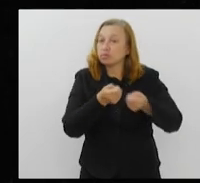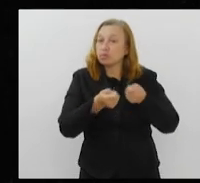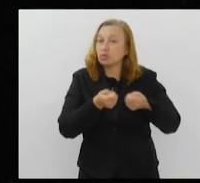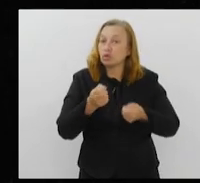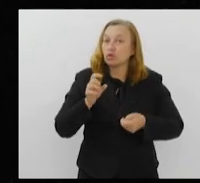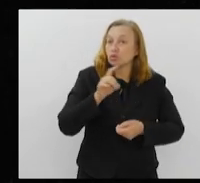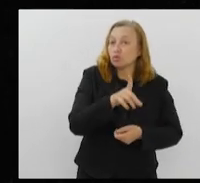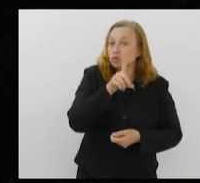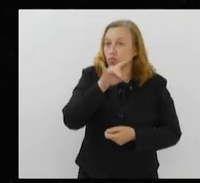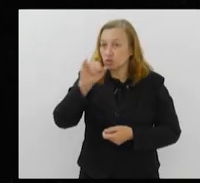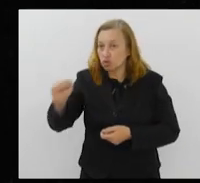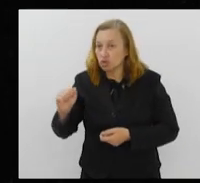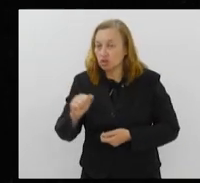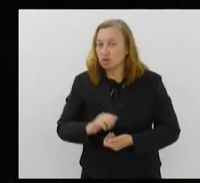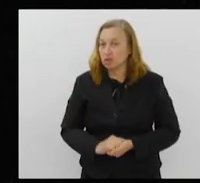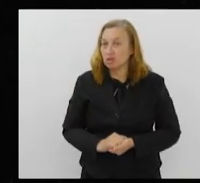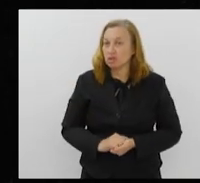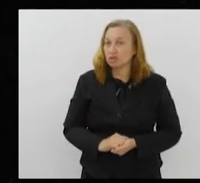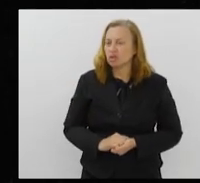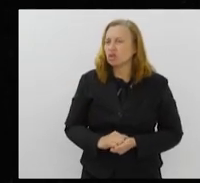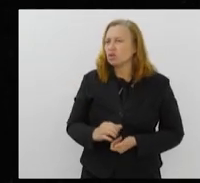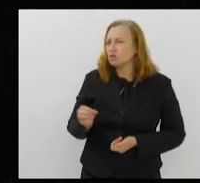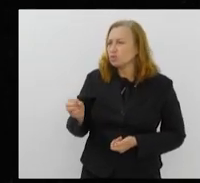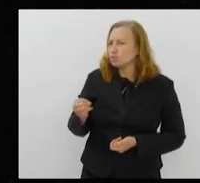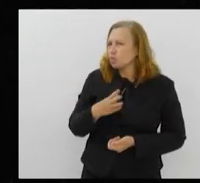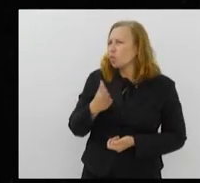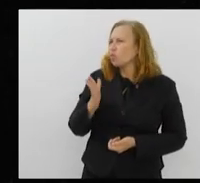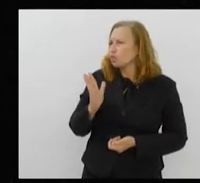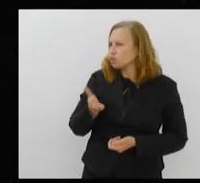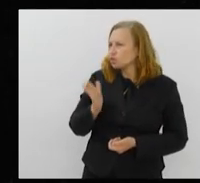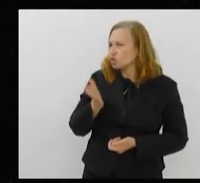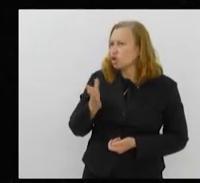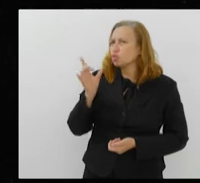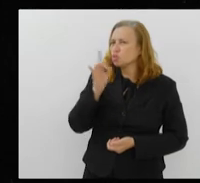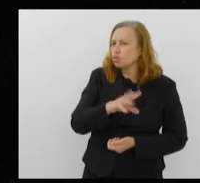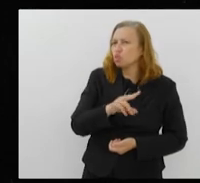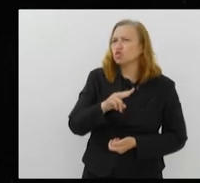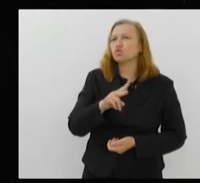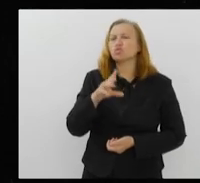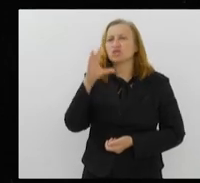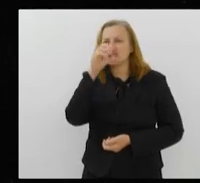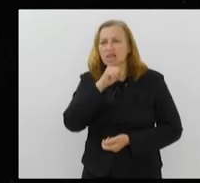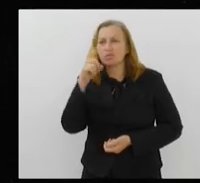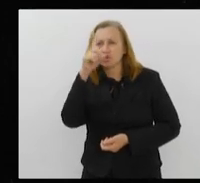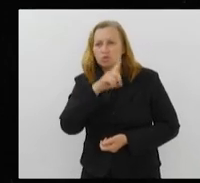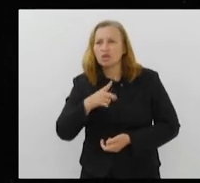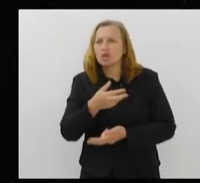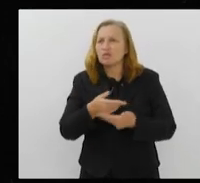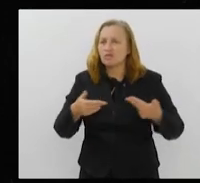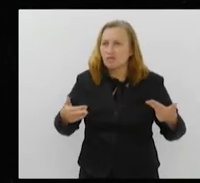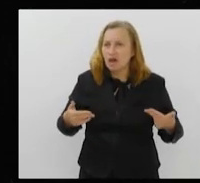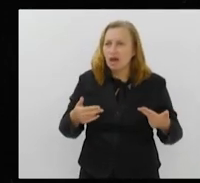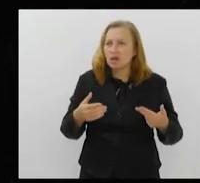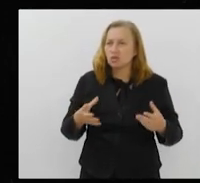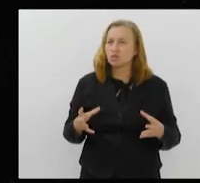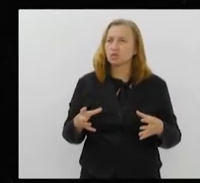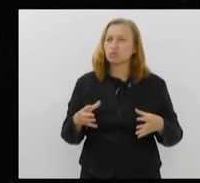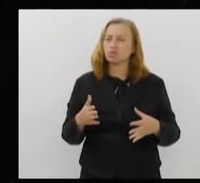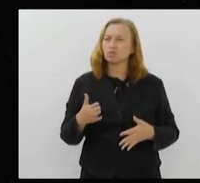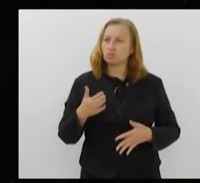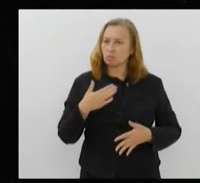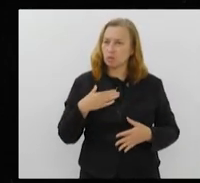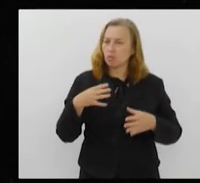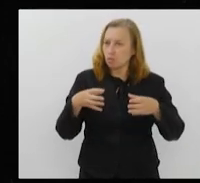últimos dias. Inclusive, recentemente, né, no último fim de semana, vários da minha equipe tiveram a